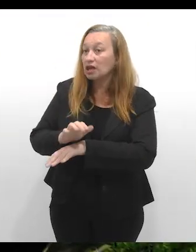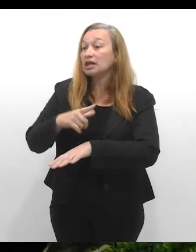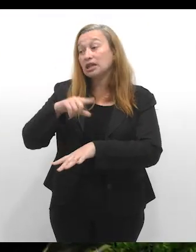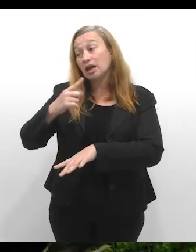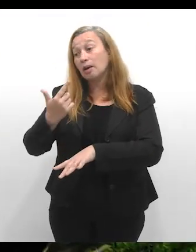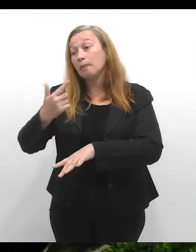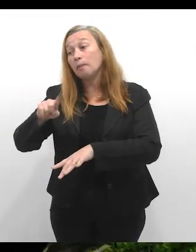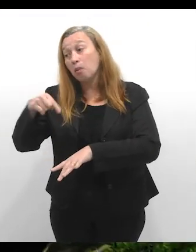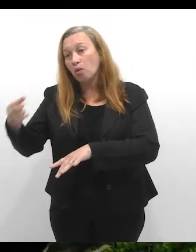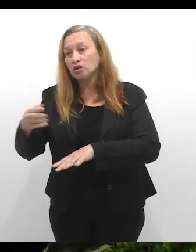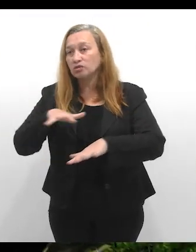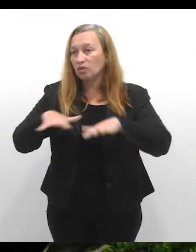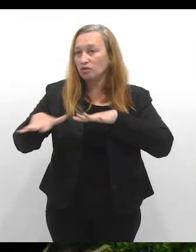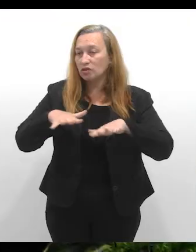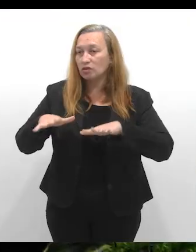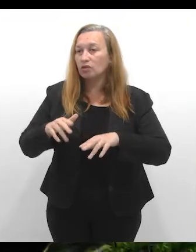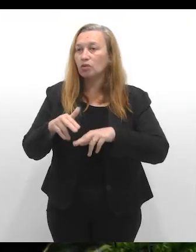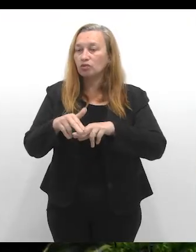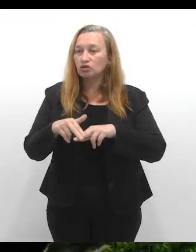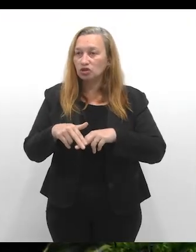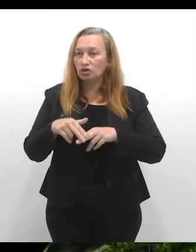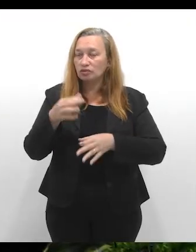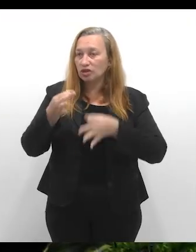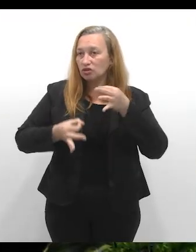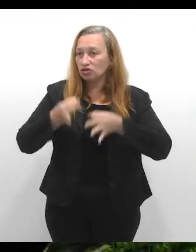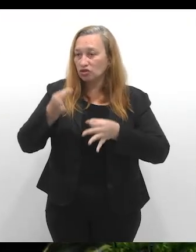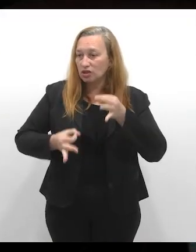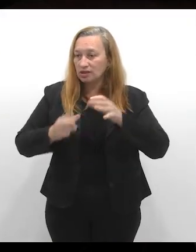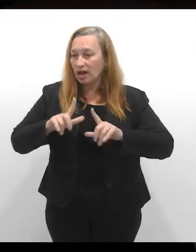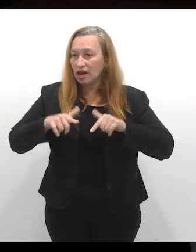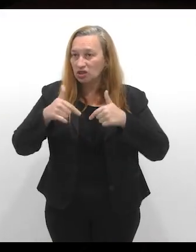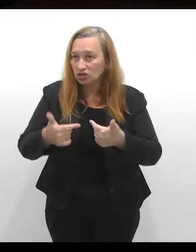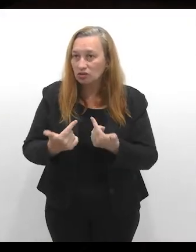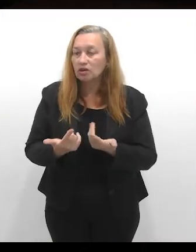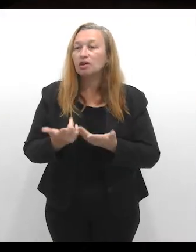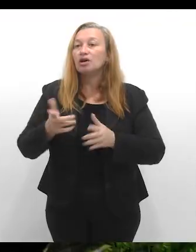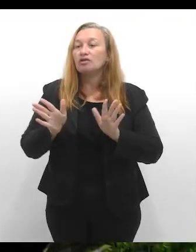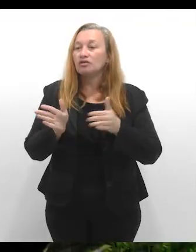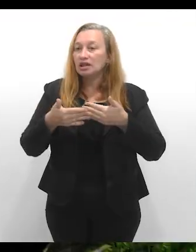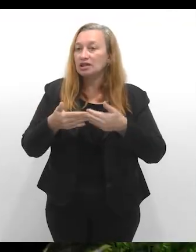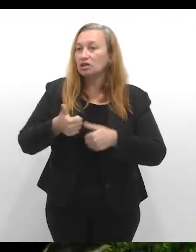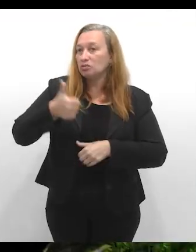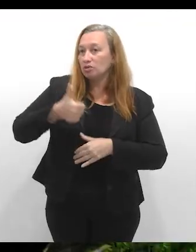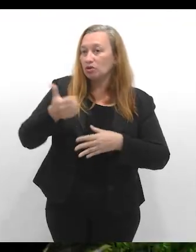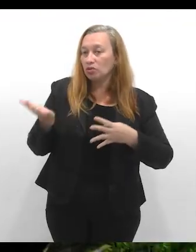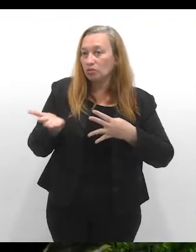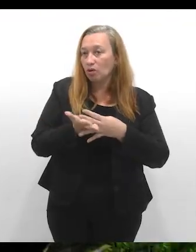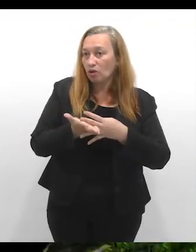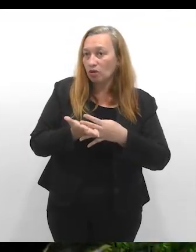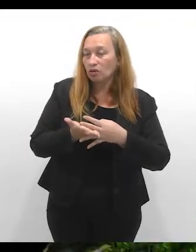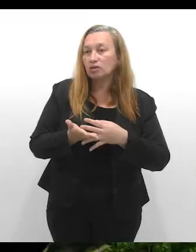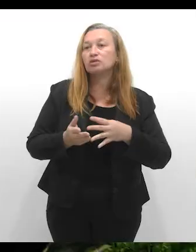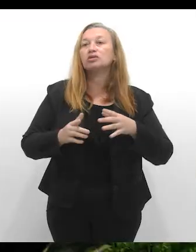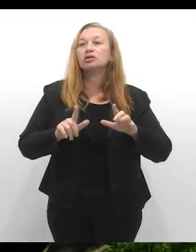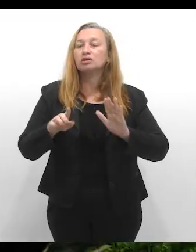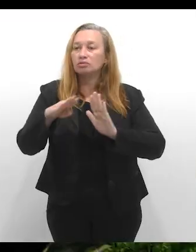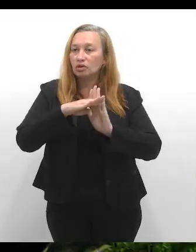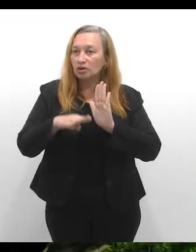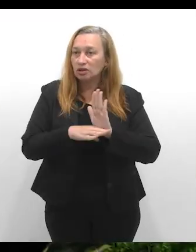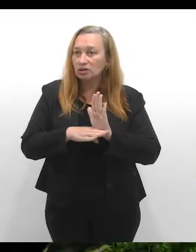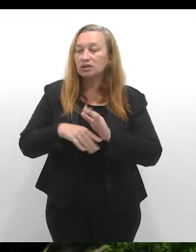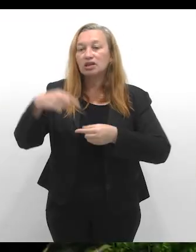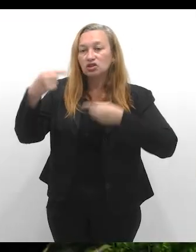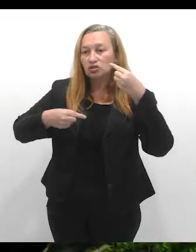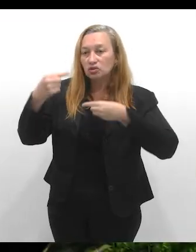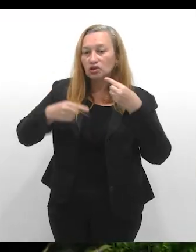resposta objetiva do Estado e alguma coisa se movimentou com a sentença da Corte. Muito obrigado e com isso a gente vai aqui fechando o primeiro bloco do